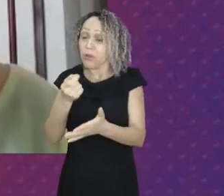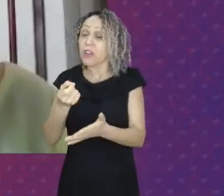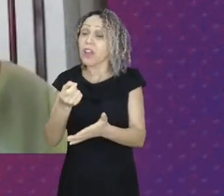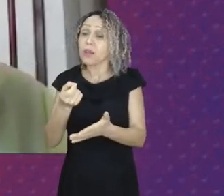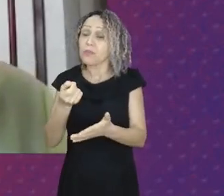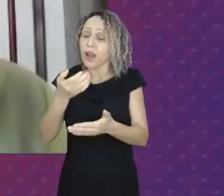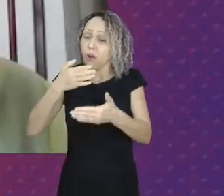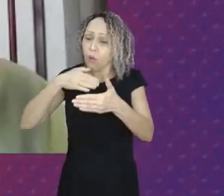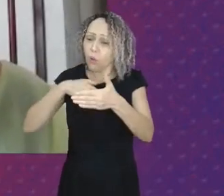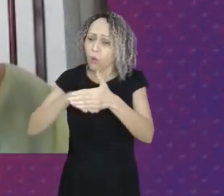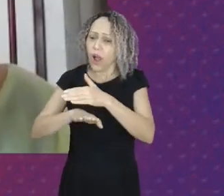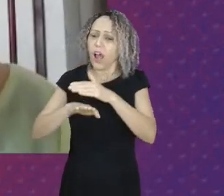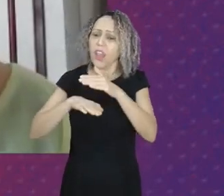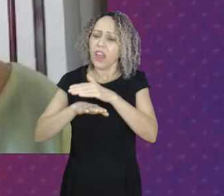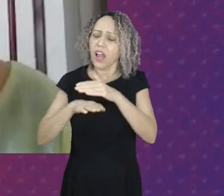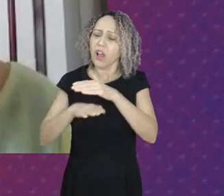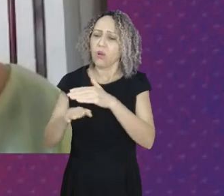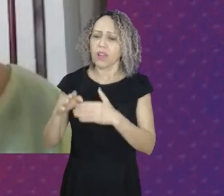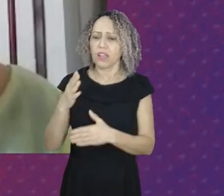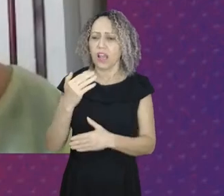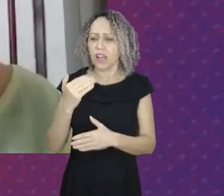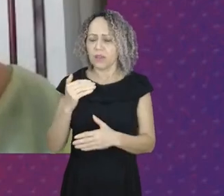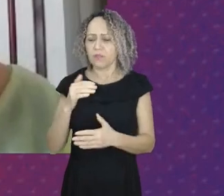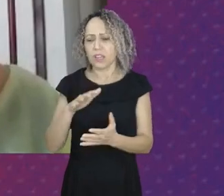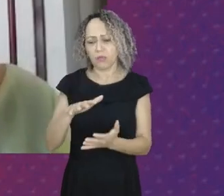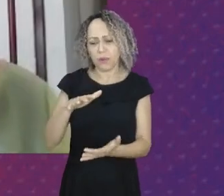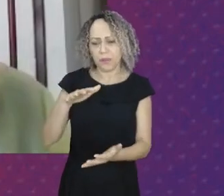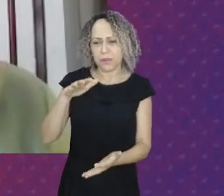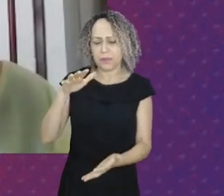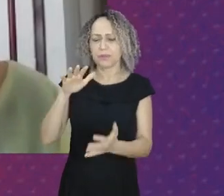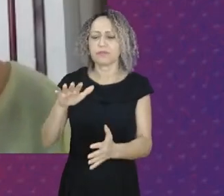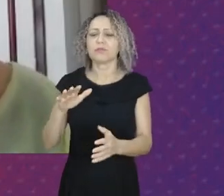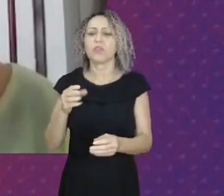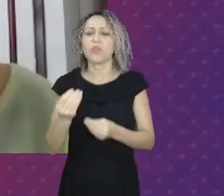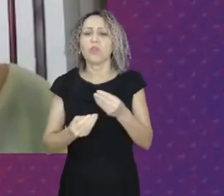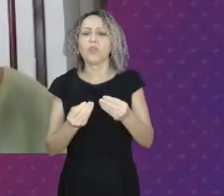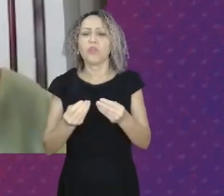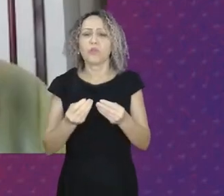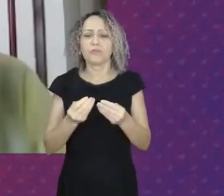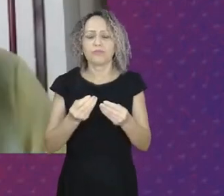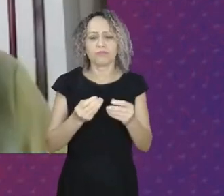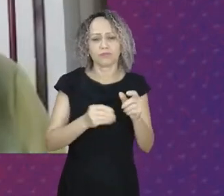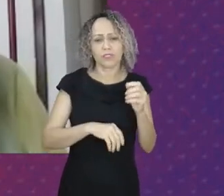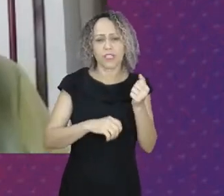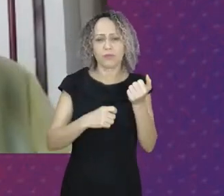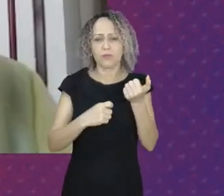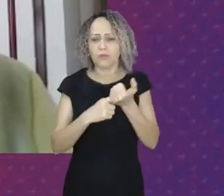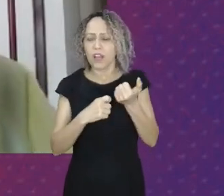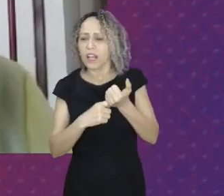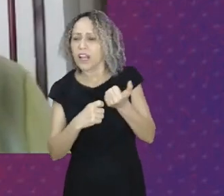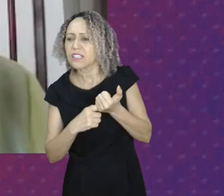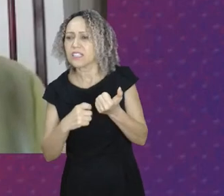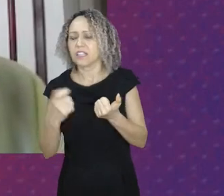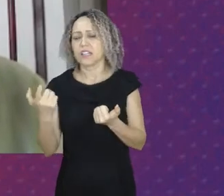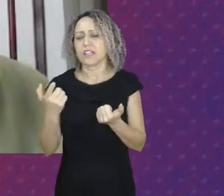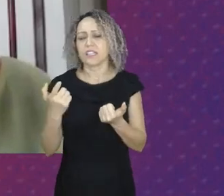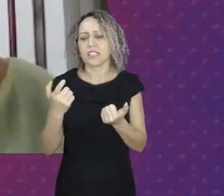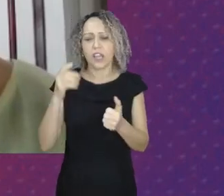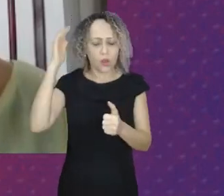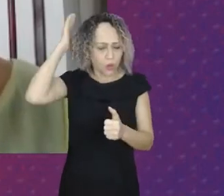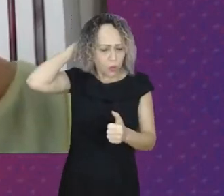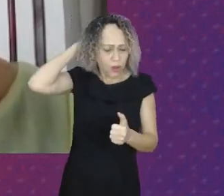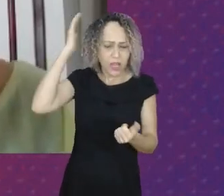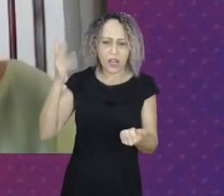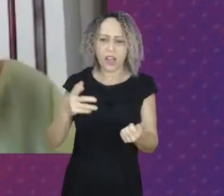muito grande para o segmento do campesinato, do agroextrativismo, com a castanha do Pará, ou também com os frutos